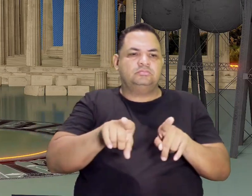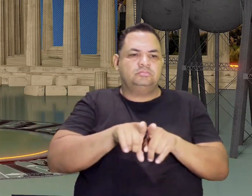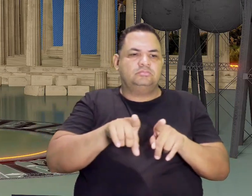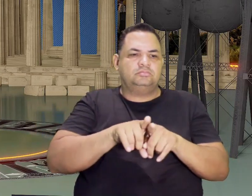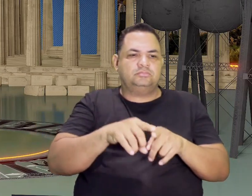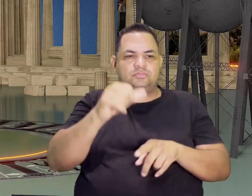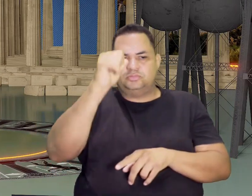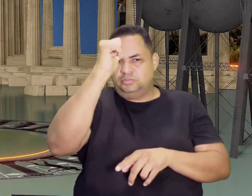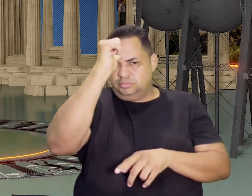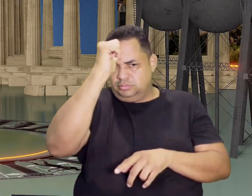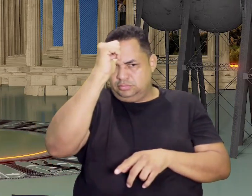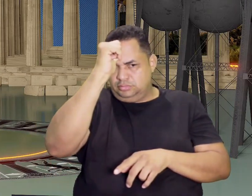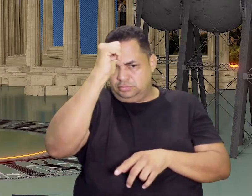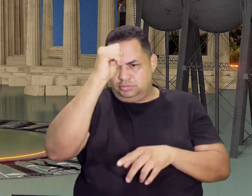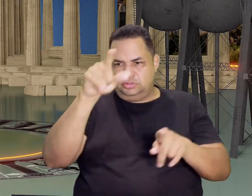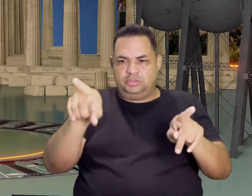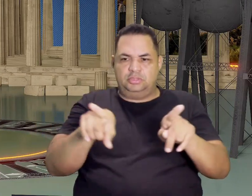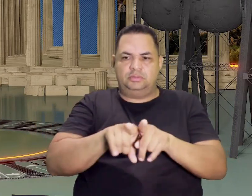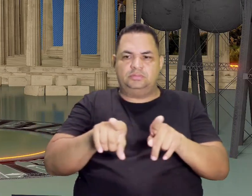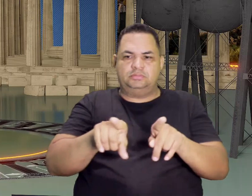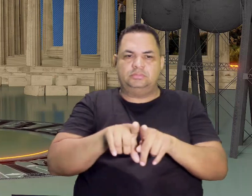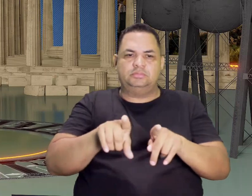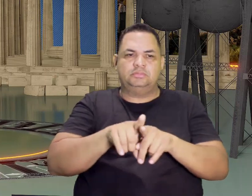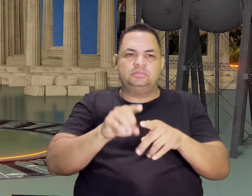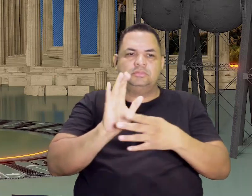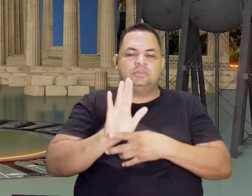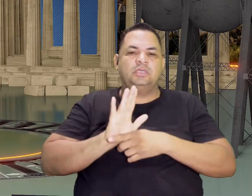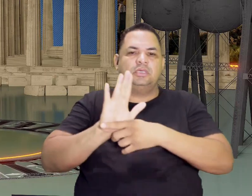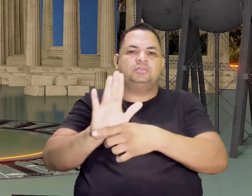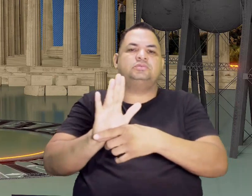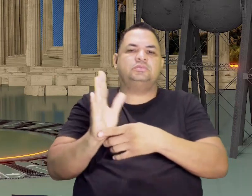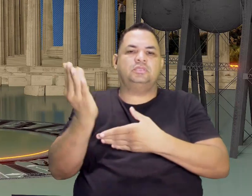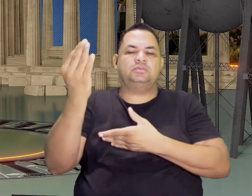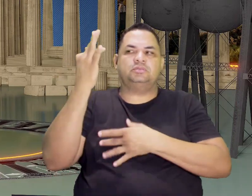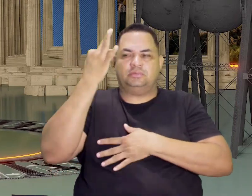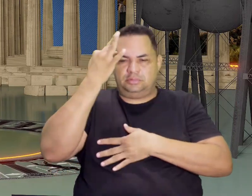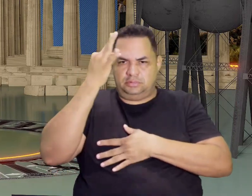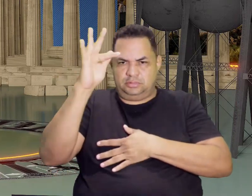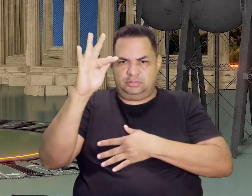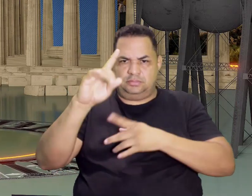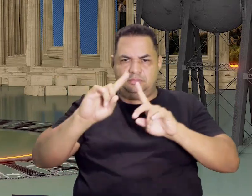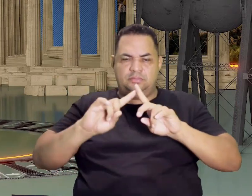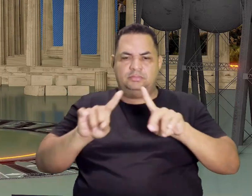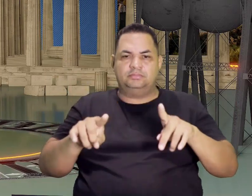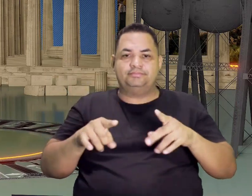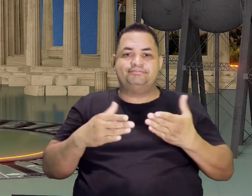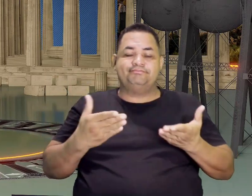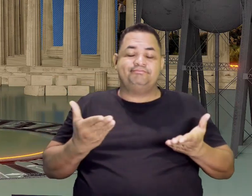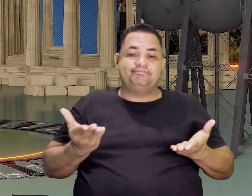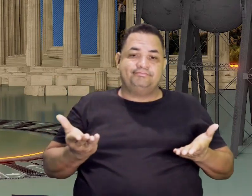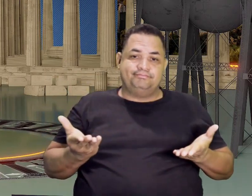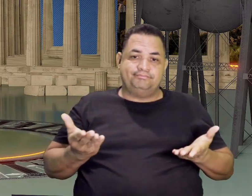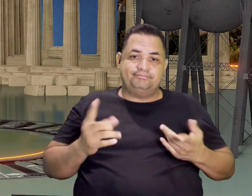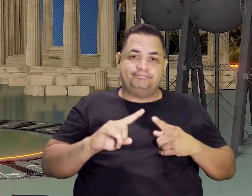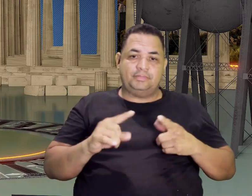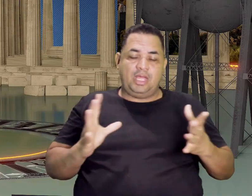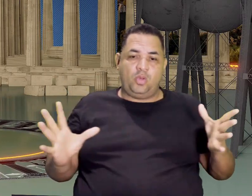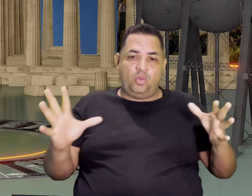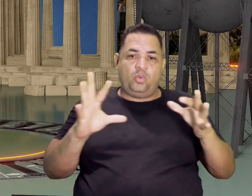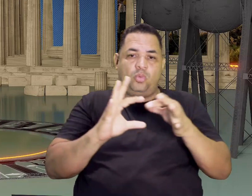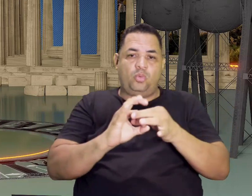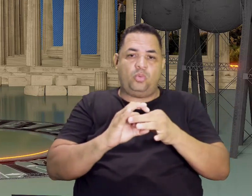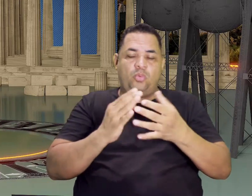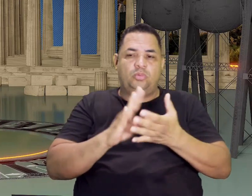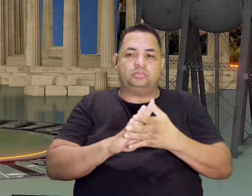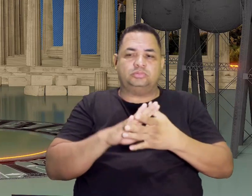os indianos também, que deixaram suas contribuições no âmbito da filosofia. Porém, queira ou não queira, né, o contexto, quando